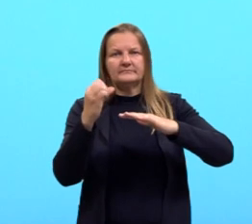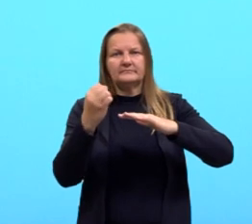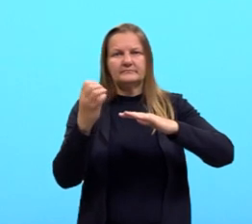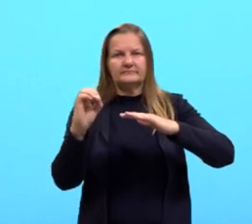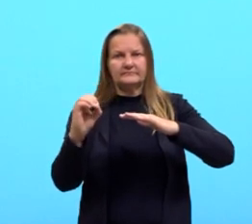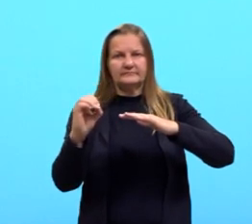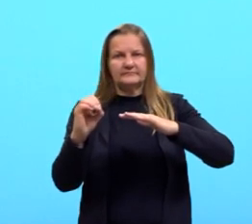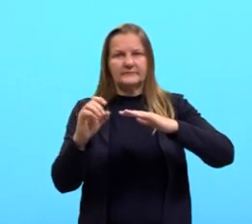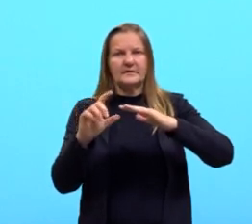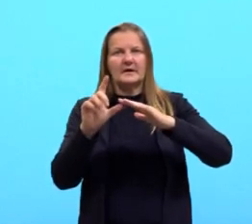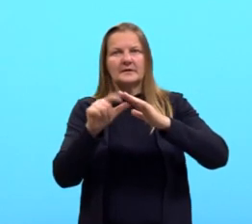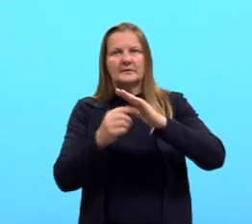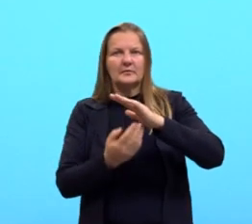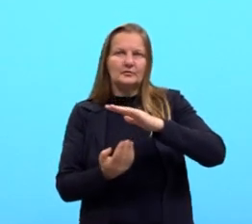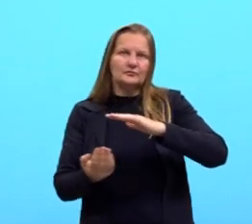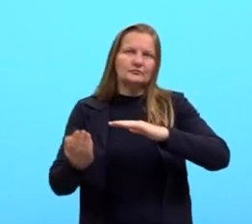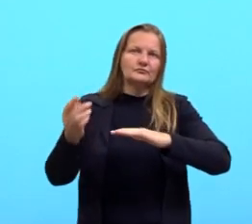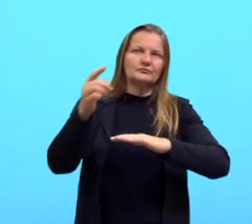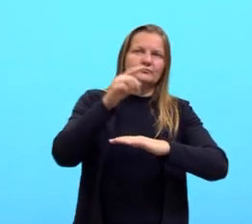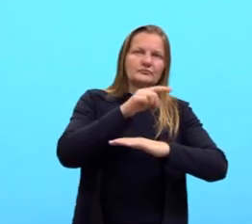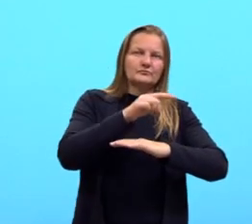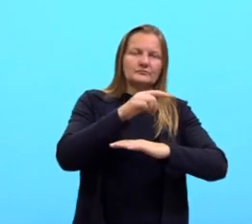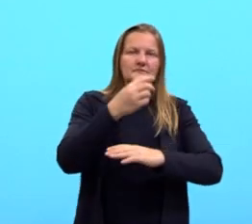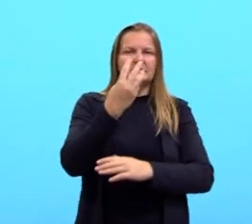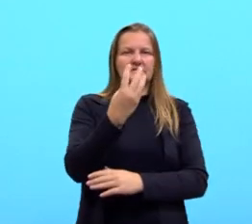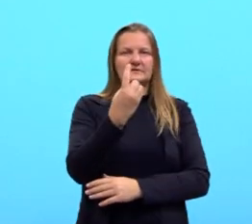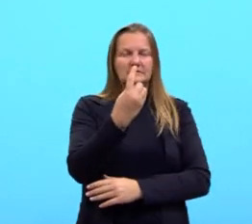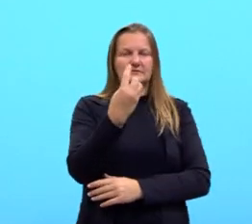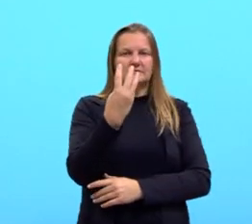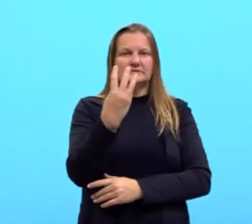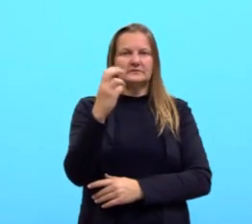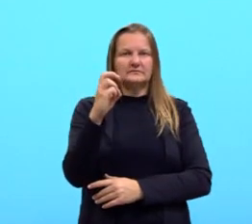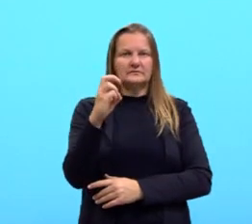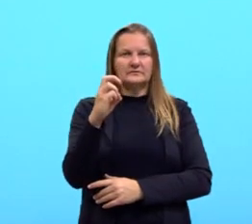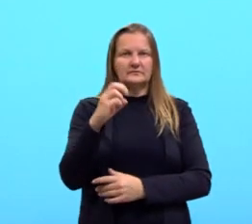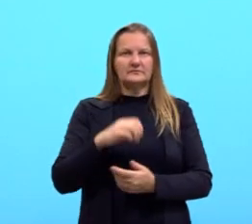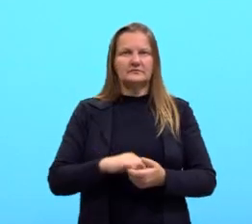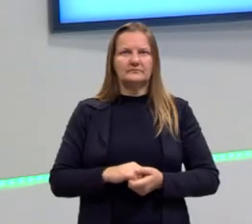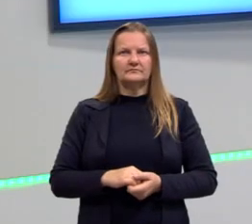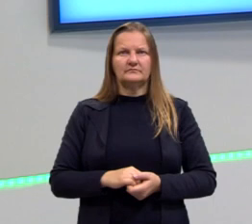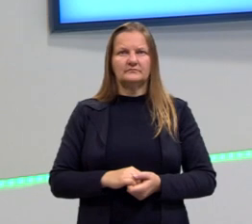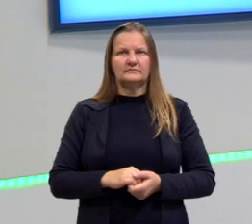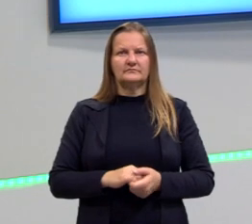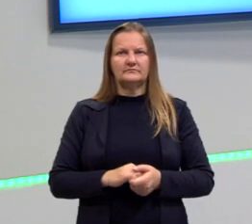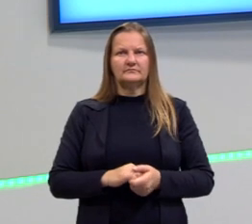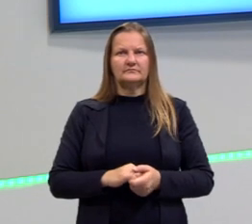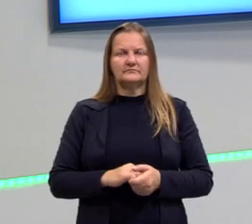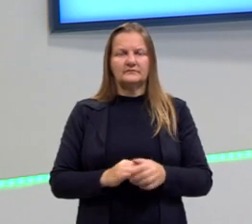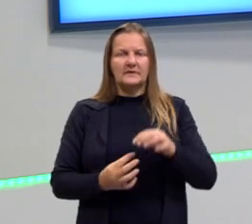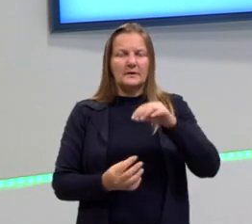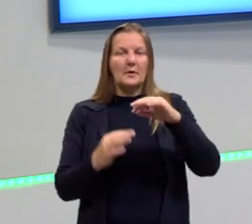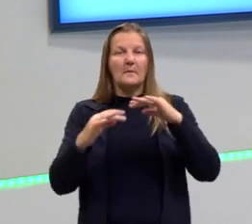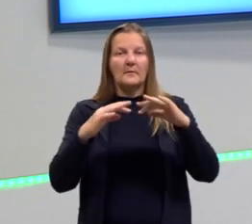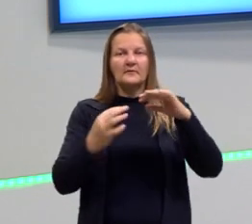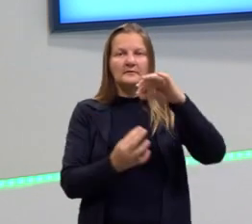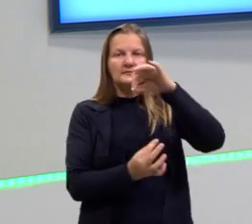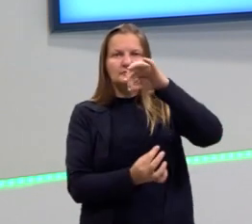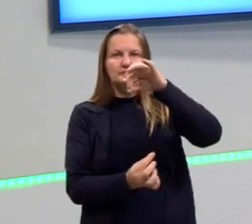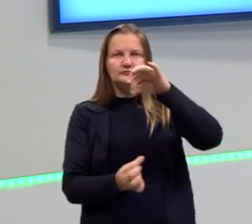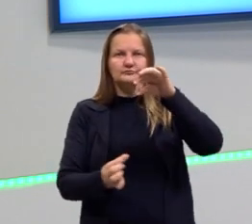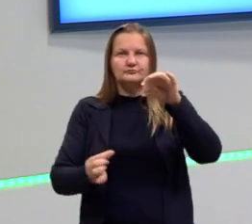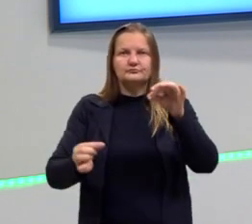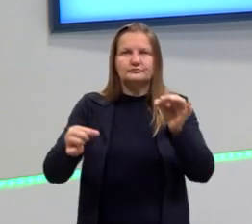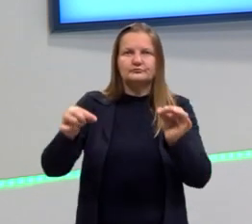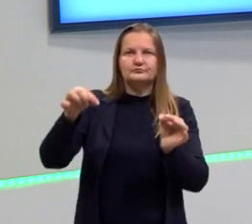e depois percorrer até chegar em 135 graus então o movimento que seria feito de